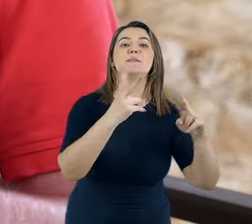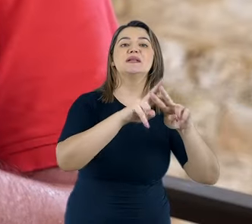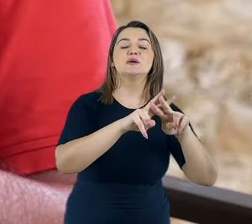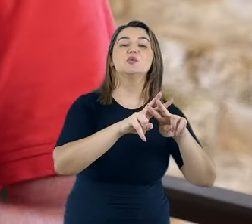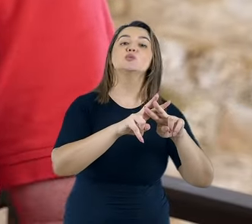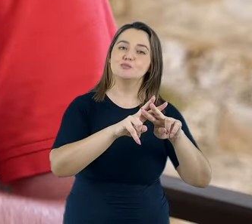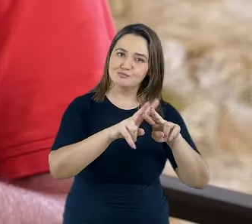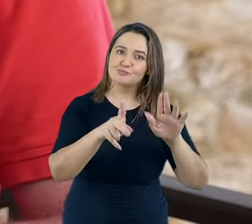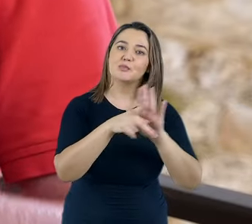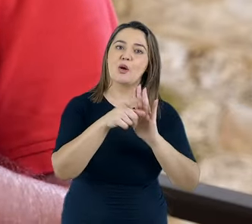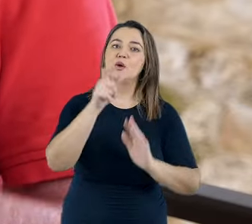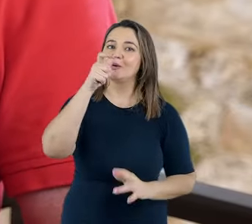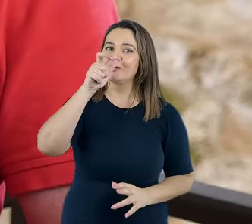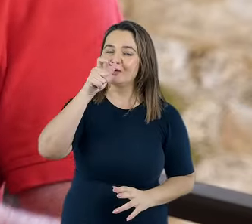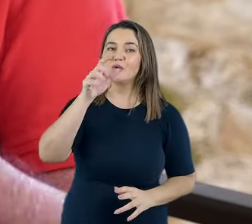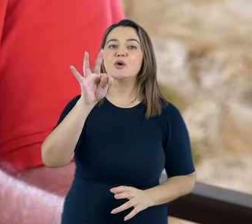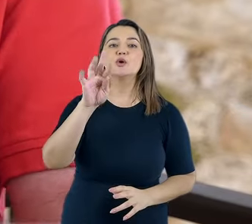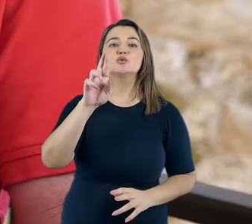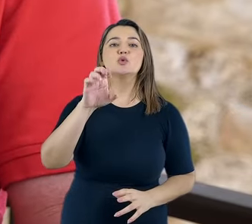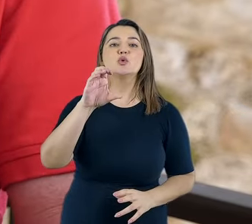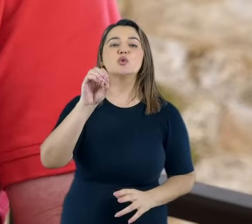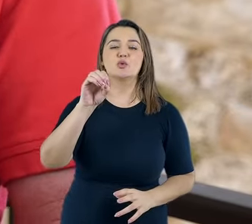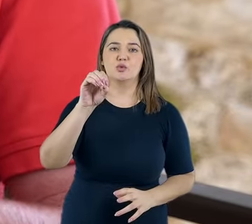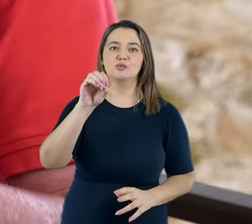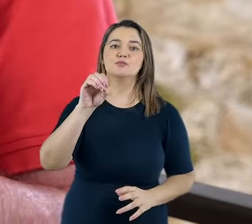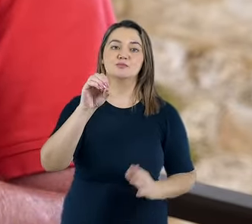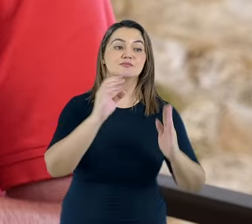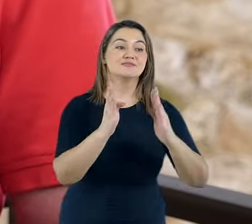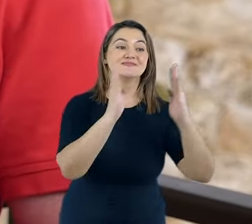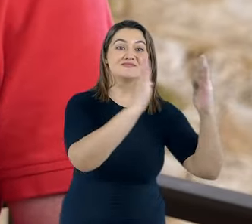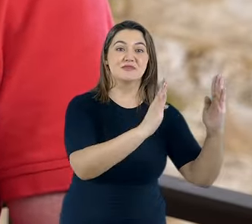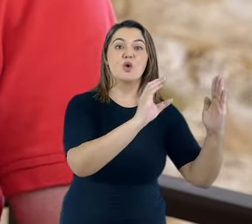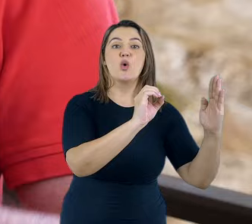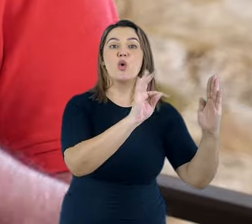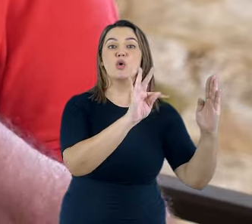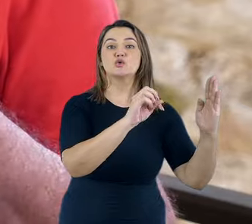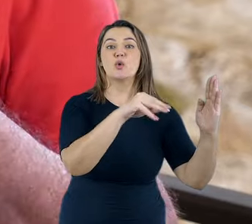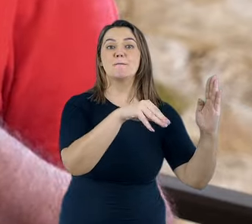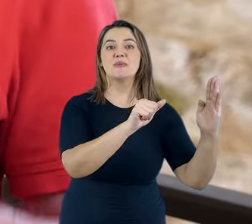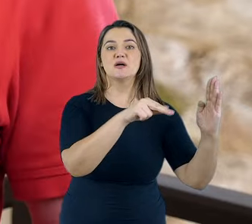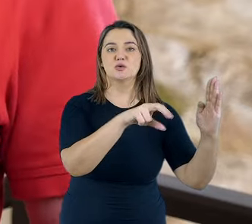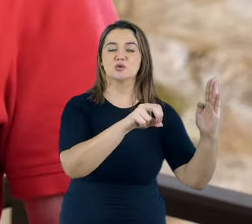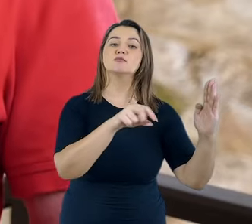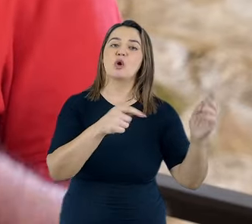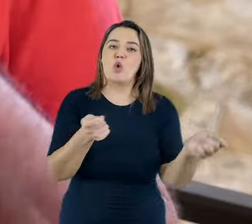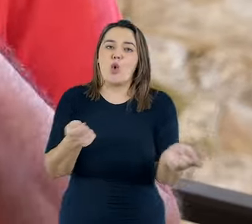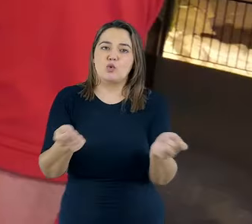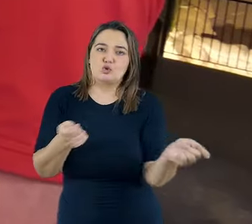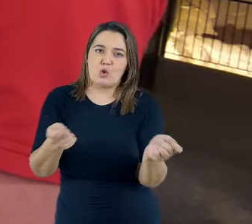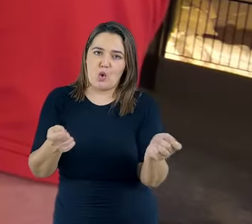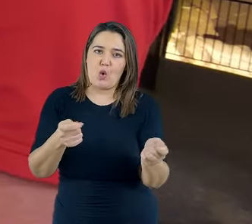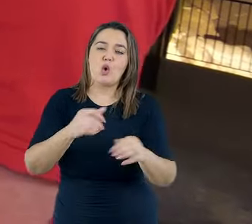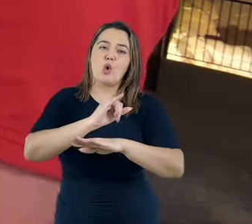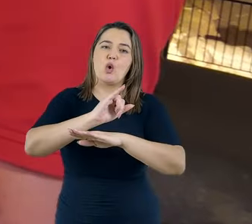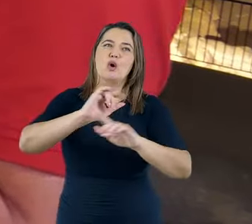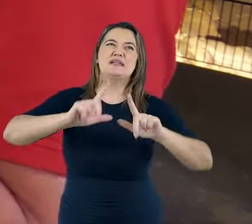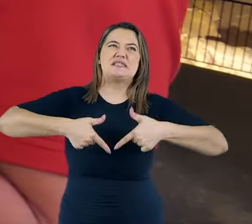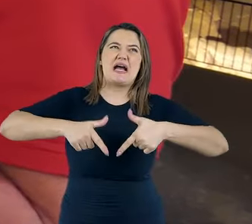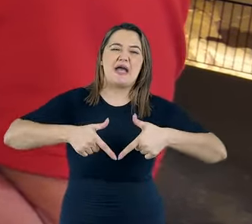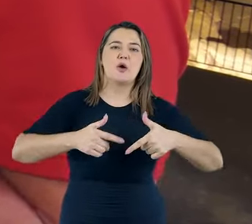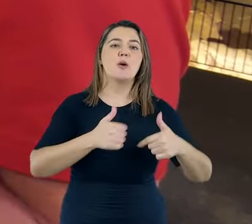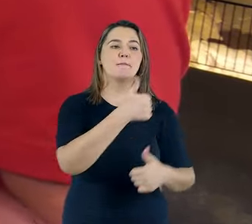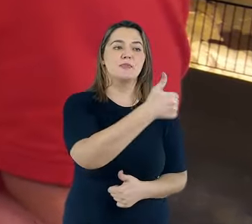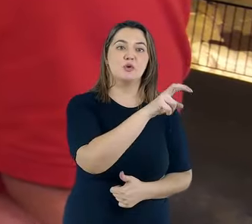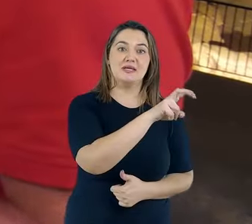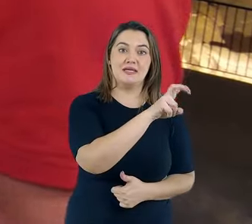tinha sido um quartel militar turco, otomano. O Império Otomano controlou esse lugar, ou seja, a terra de Israel, entre os